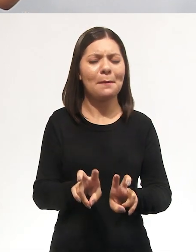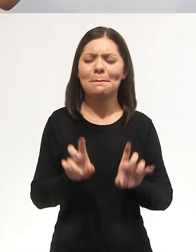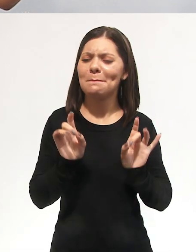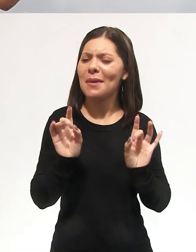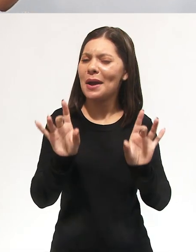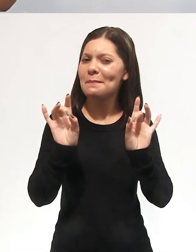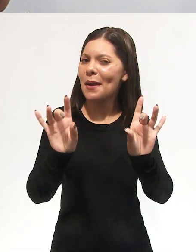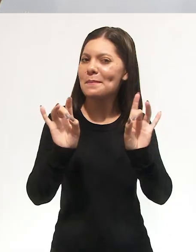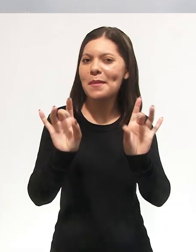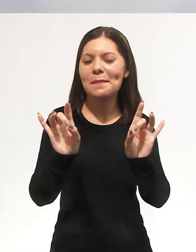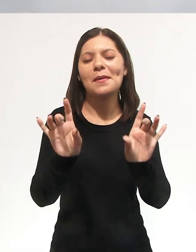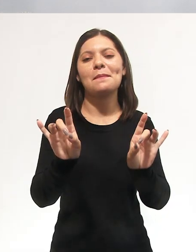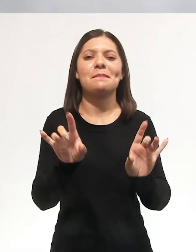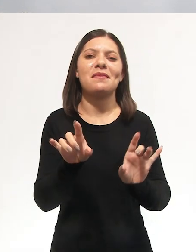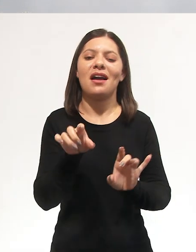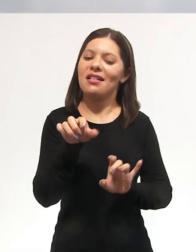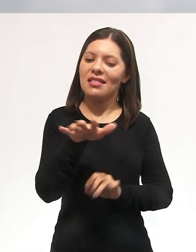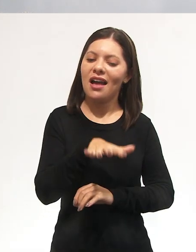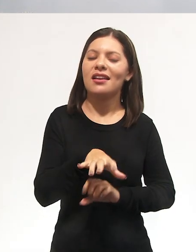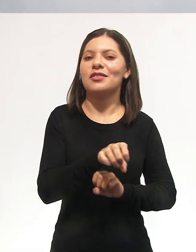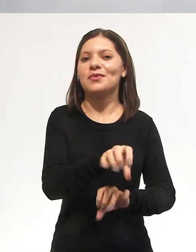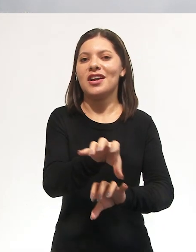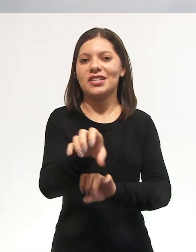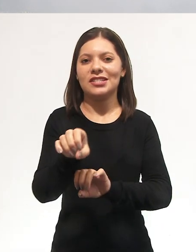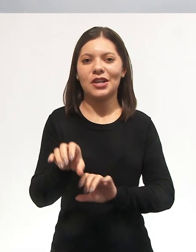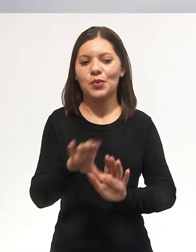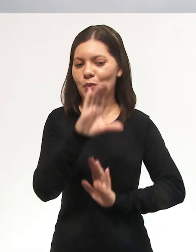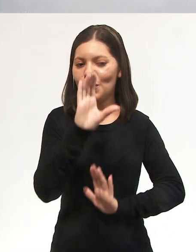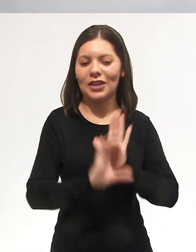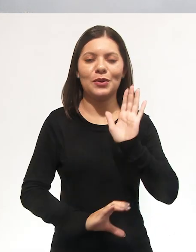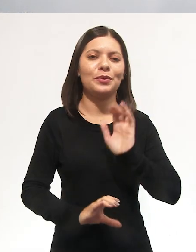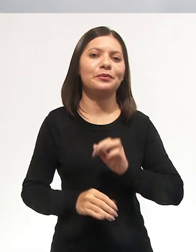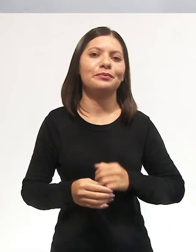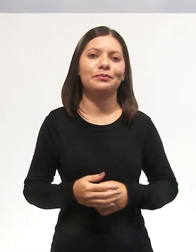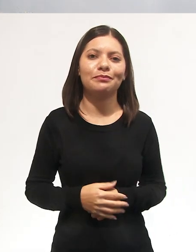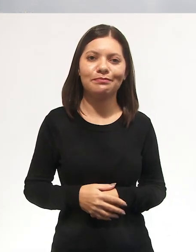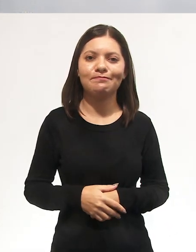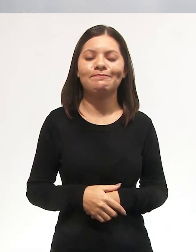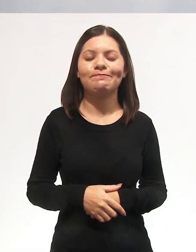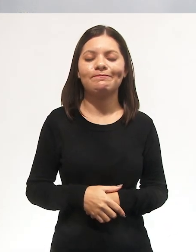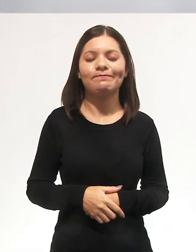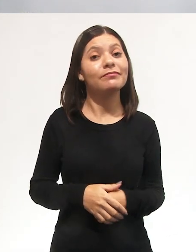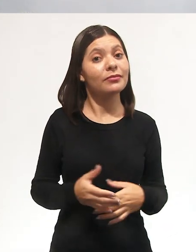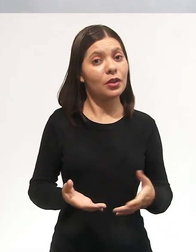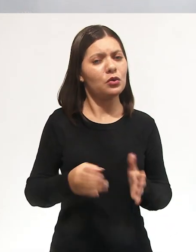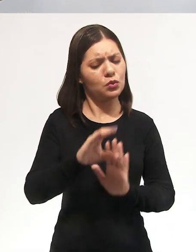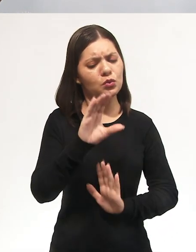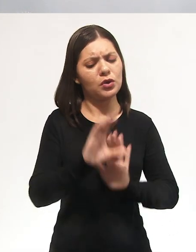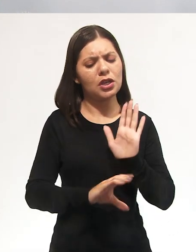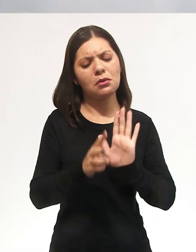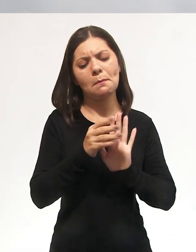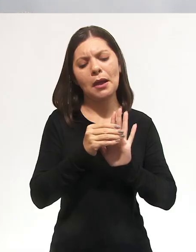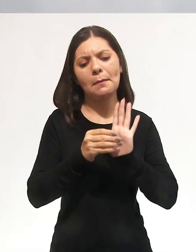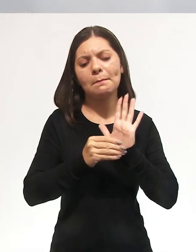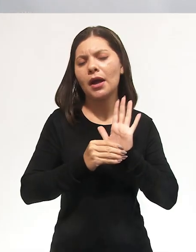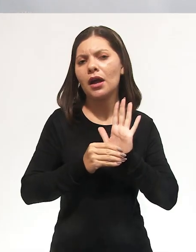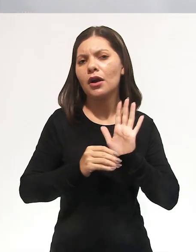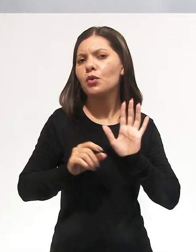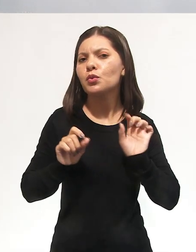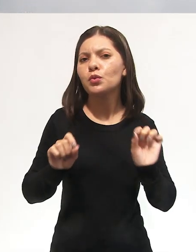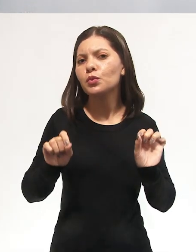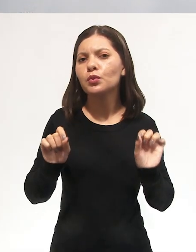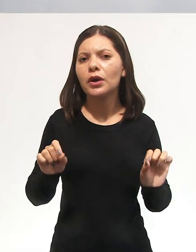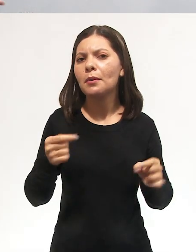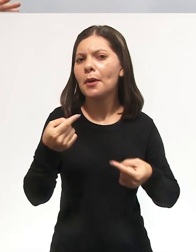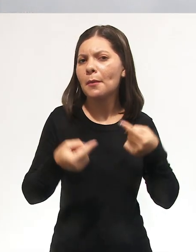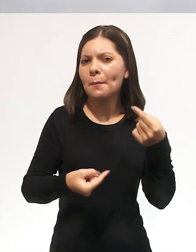especiais que tem para se discutir na educação é currículo. Currículo. Bom, o currículo a gente discute o quê?